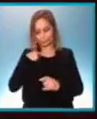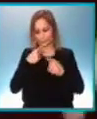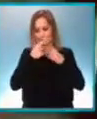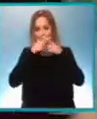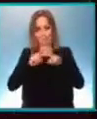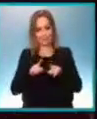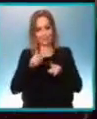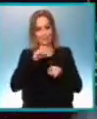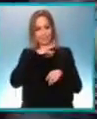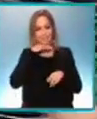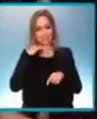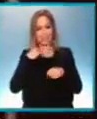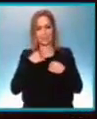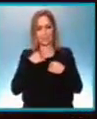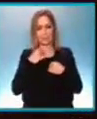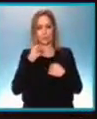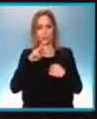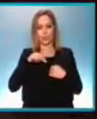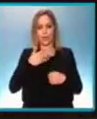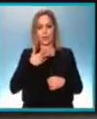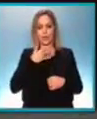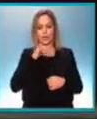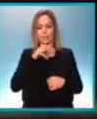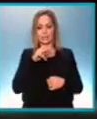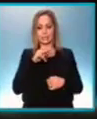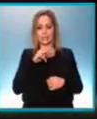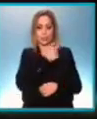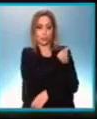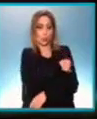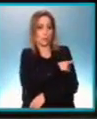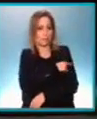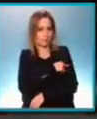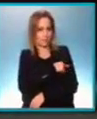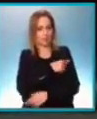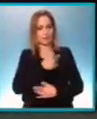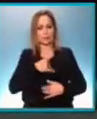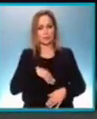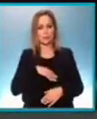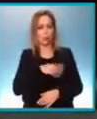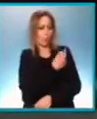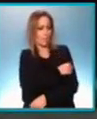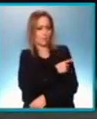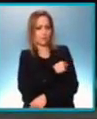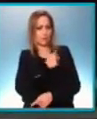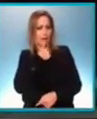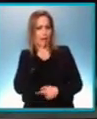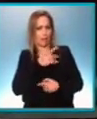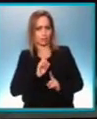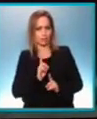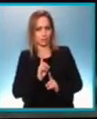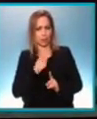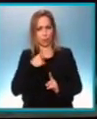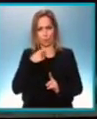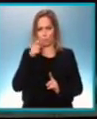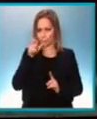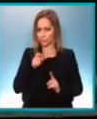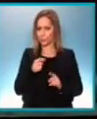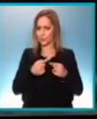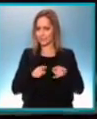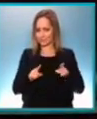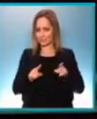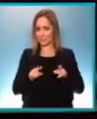também. A minha personagem é a Andreia, não é? A Andreia é enfermeira, mas não é uma enfermeira qualquer. Eu acho que qualquer pessoa que tenha